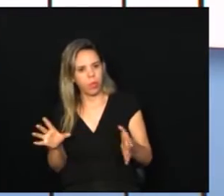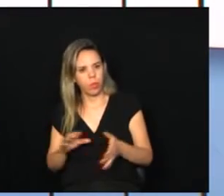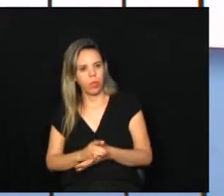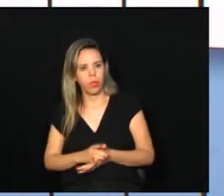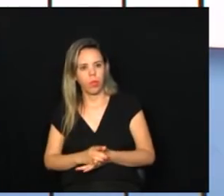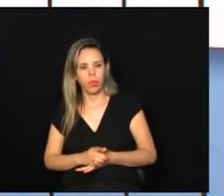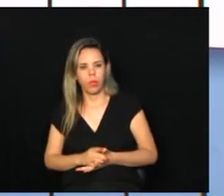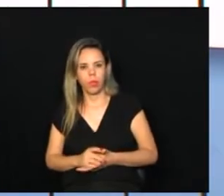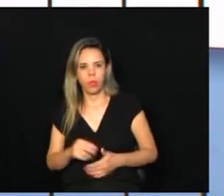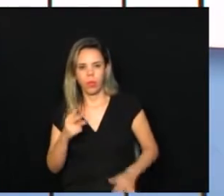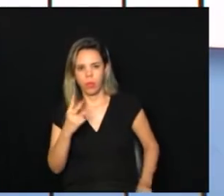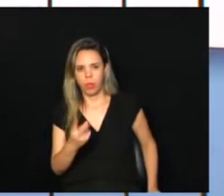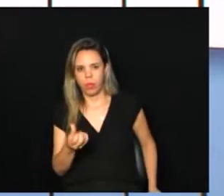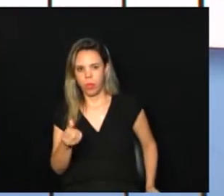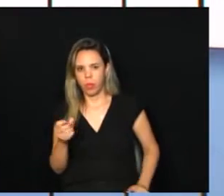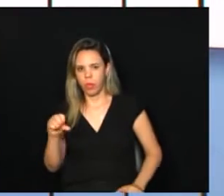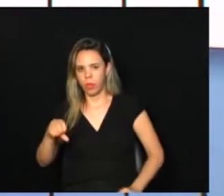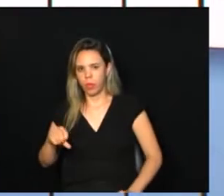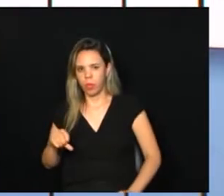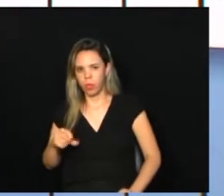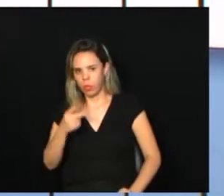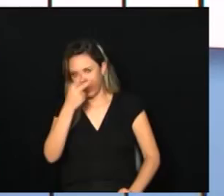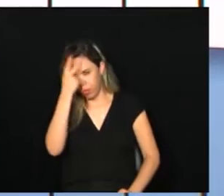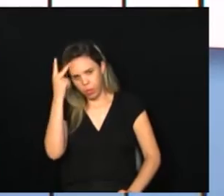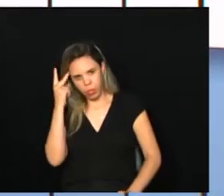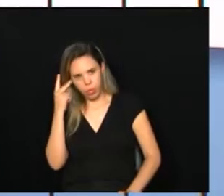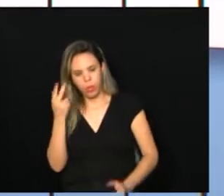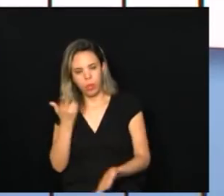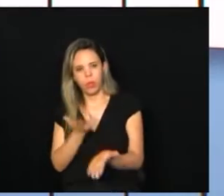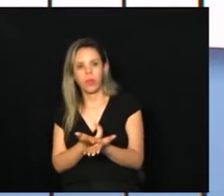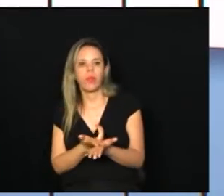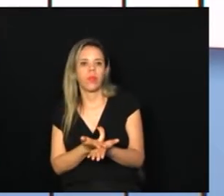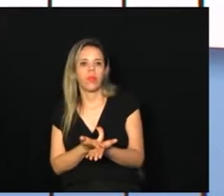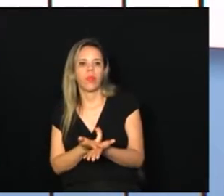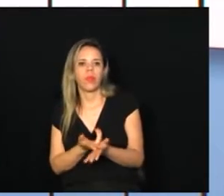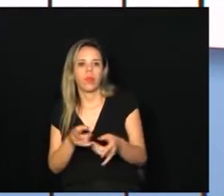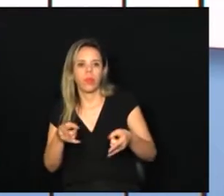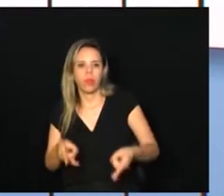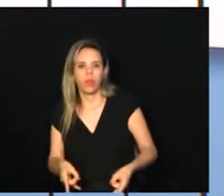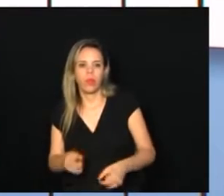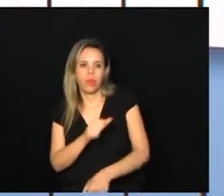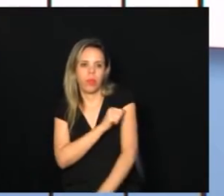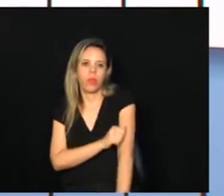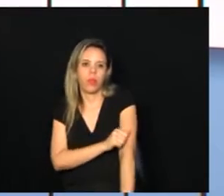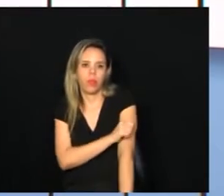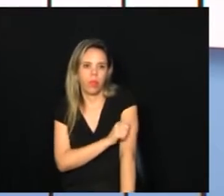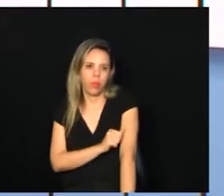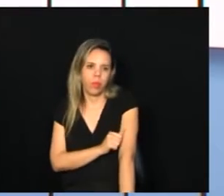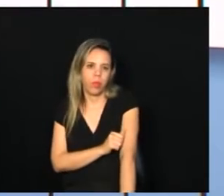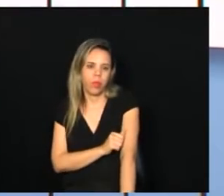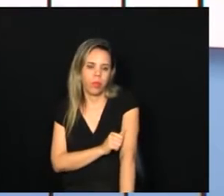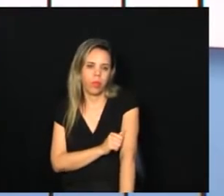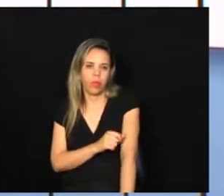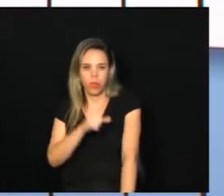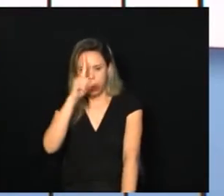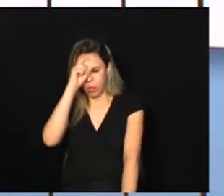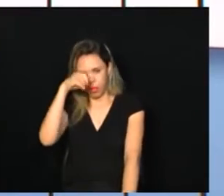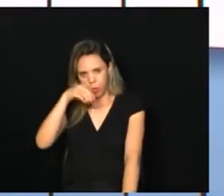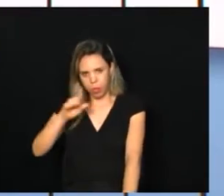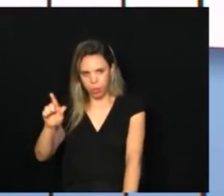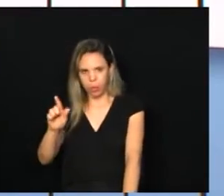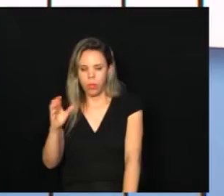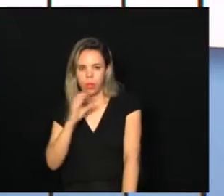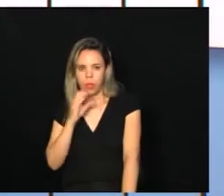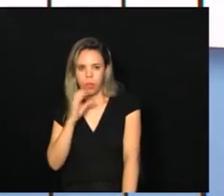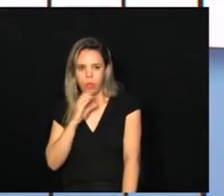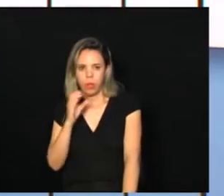e ainda 269 pacientes internados em leitos de enfermaria. Na rede Mário Gatti de urgência